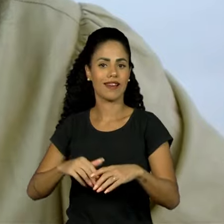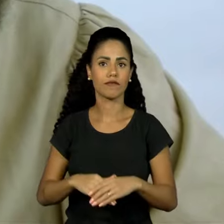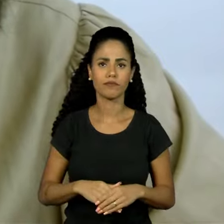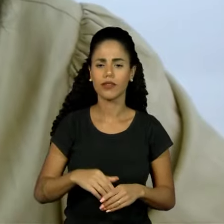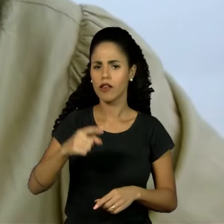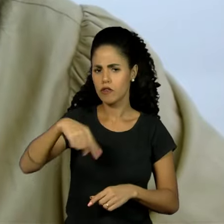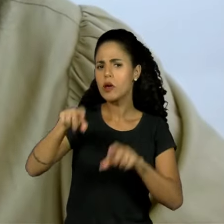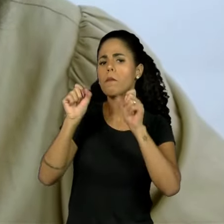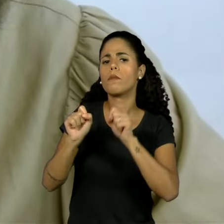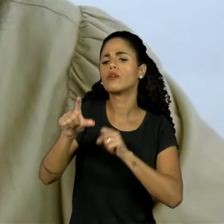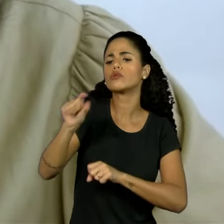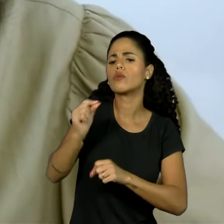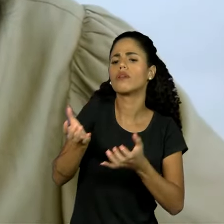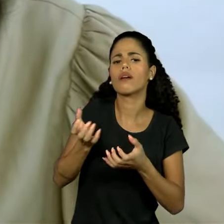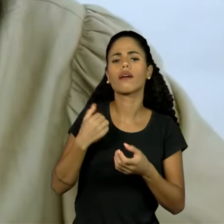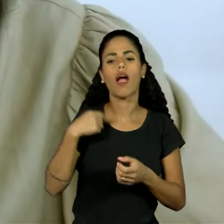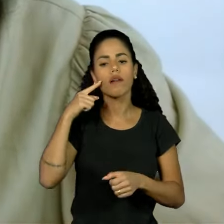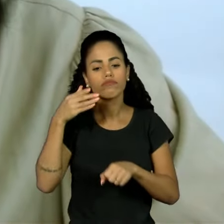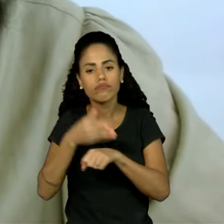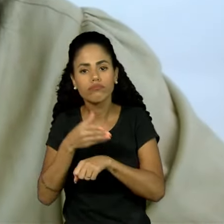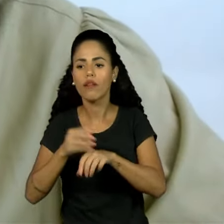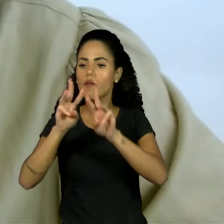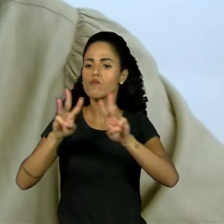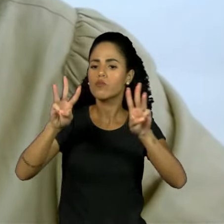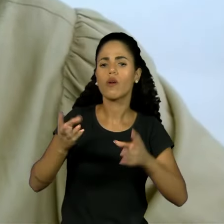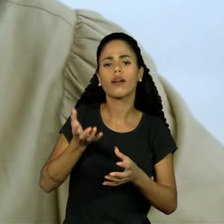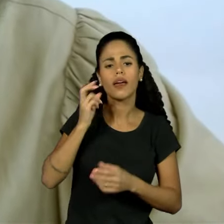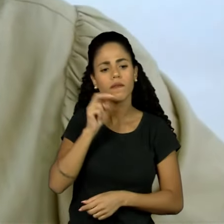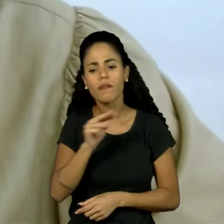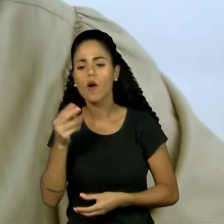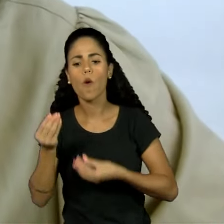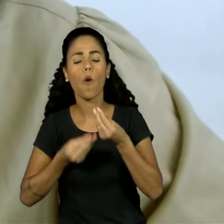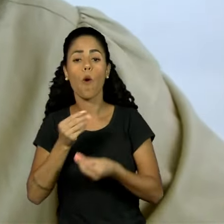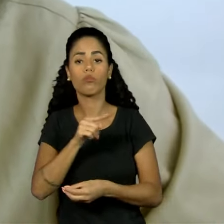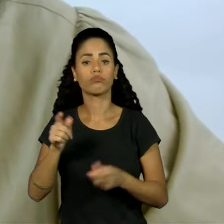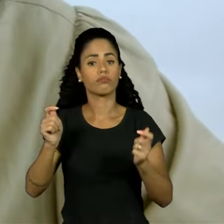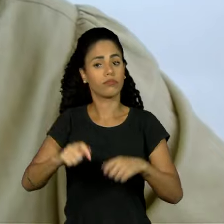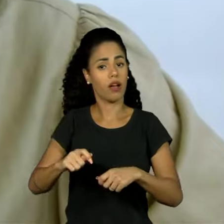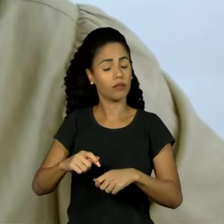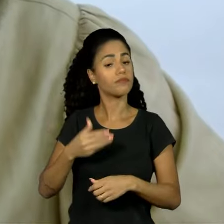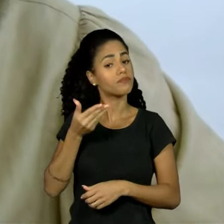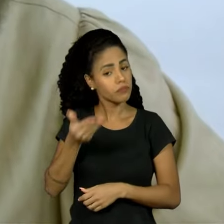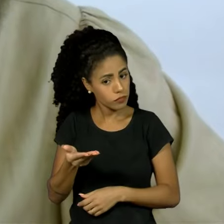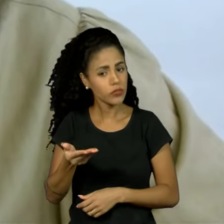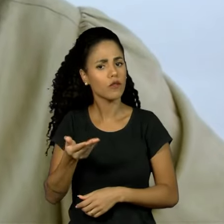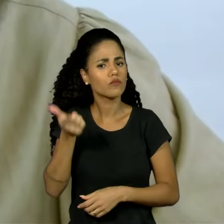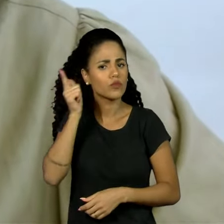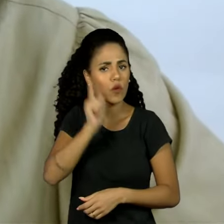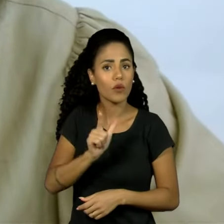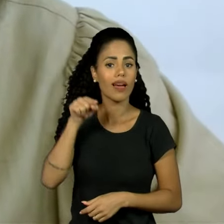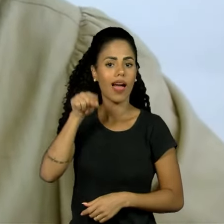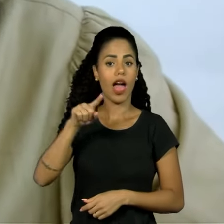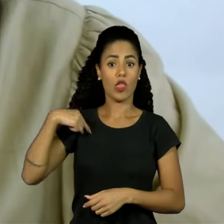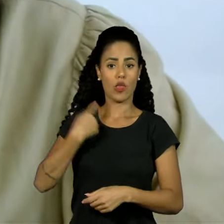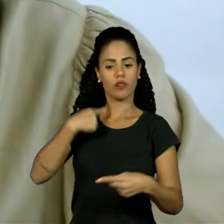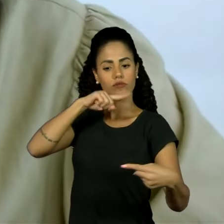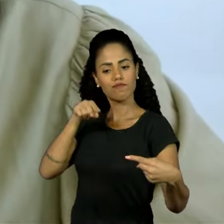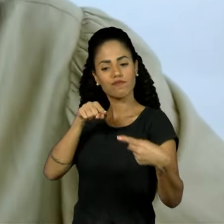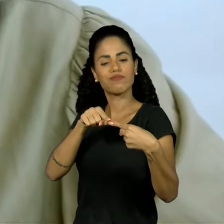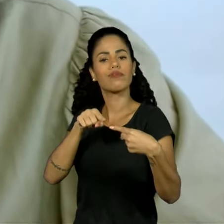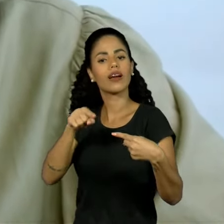pode escolher como quer navegar, pode escolher a base que quer navegar. Então, essa foi a nossa proposta e a